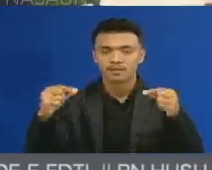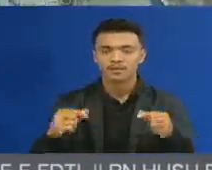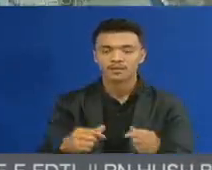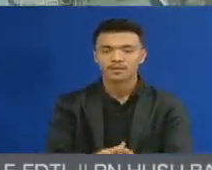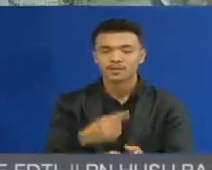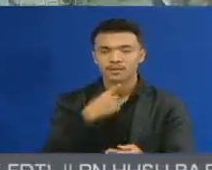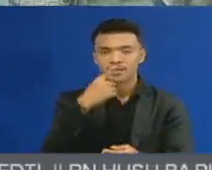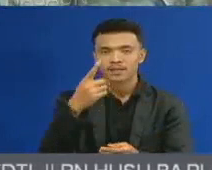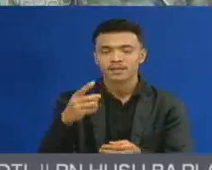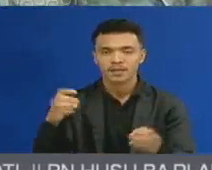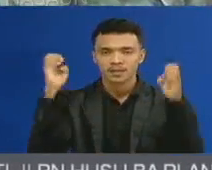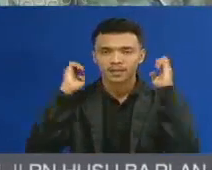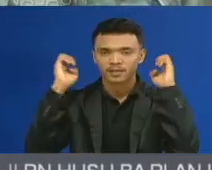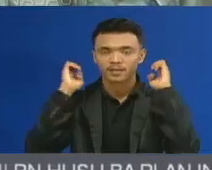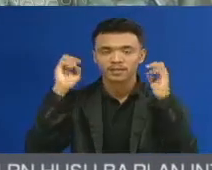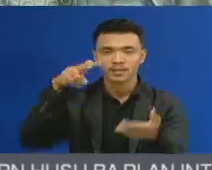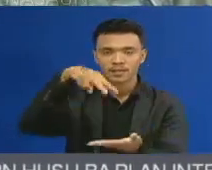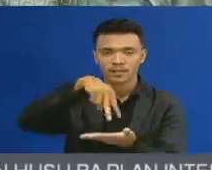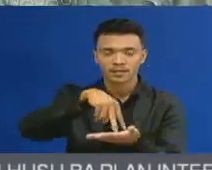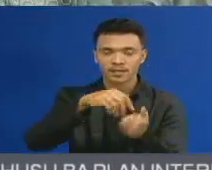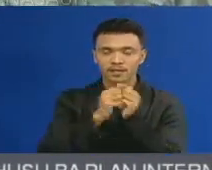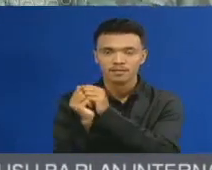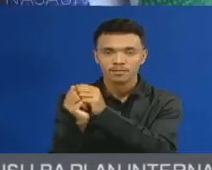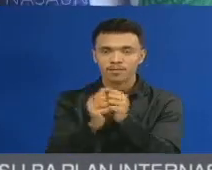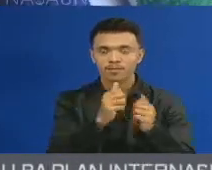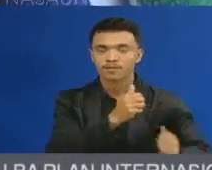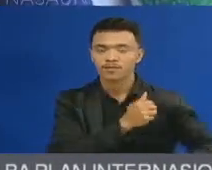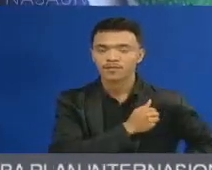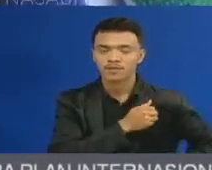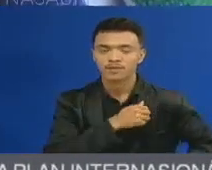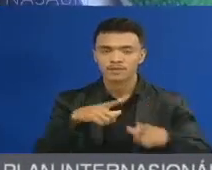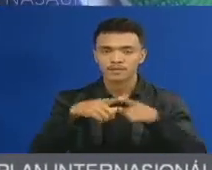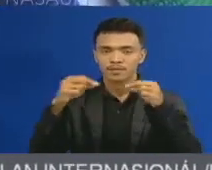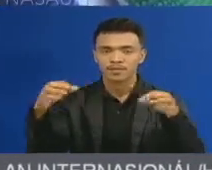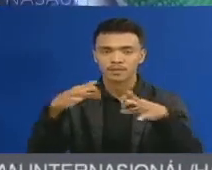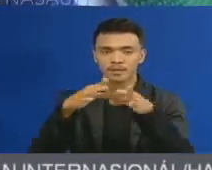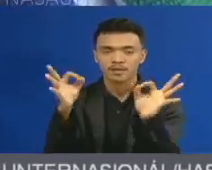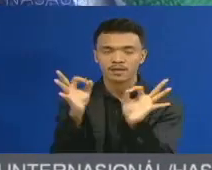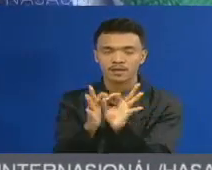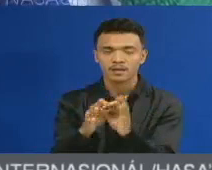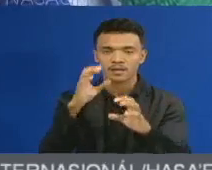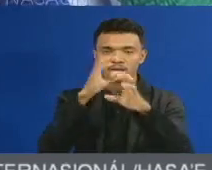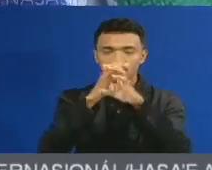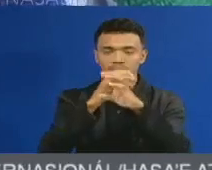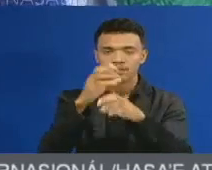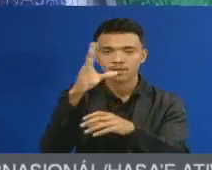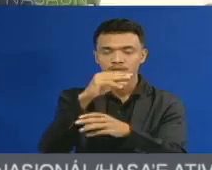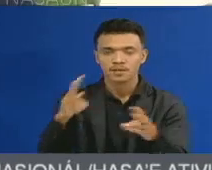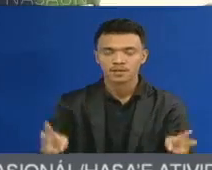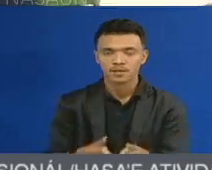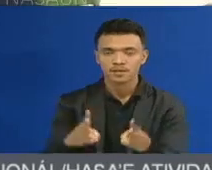reforça, durante exercício Harihamutu, Força Armada Japão consegue a manutenção veículo na estrada e a base